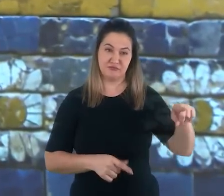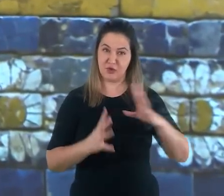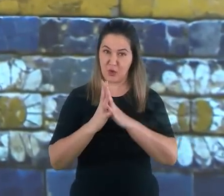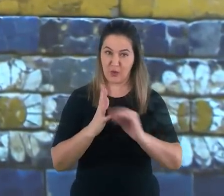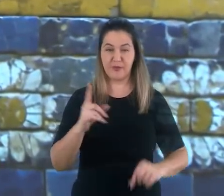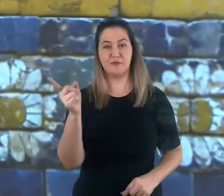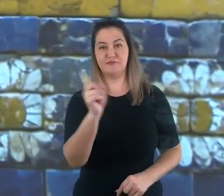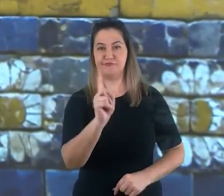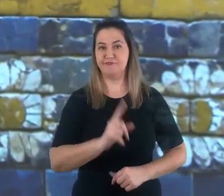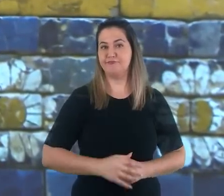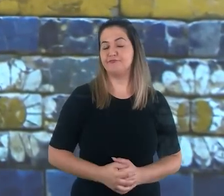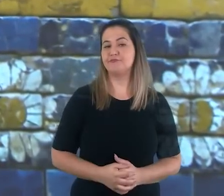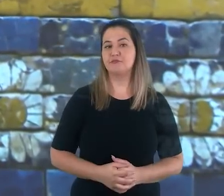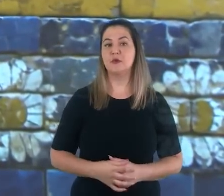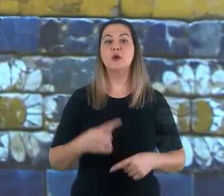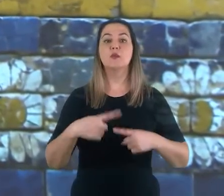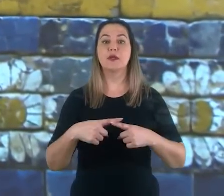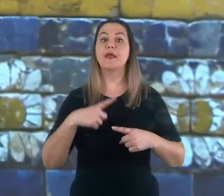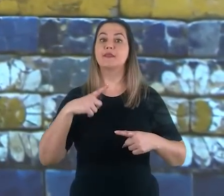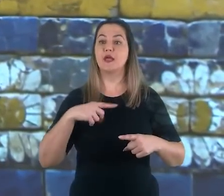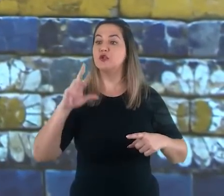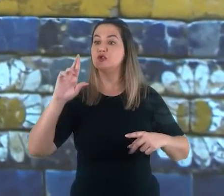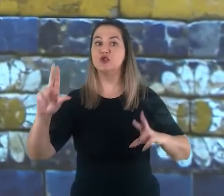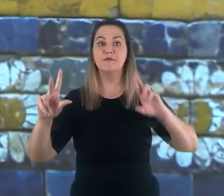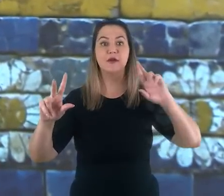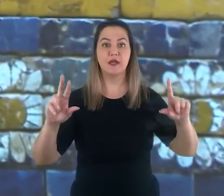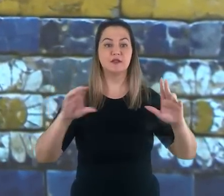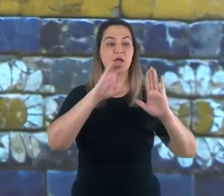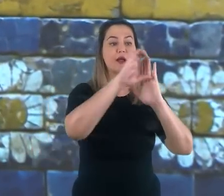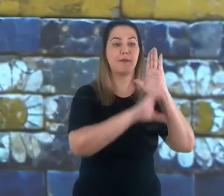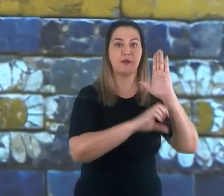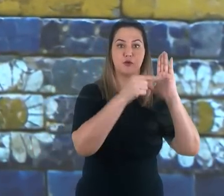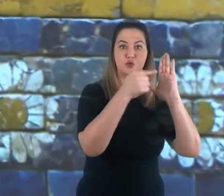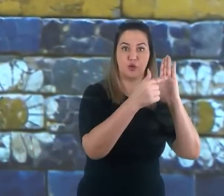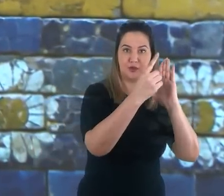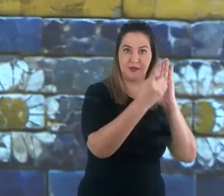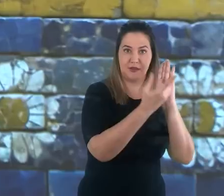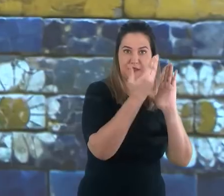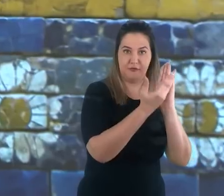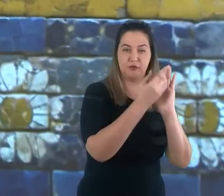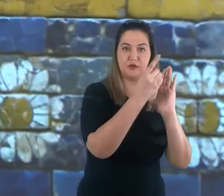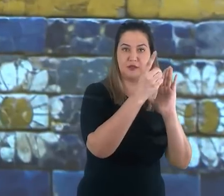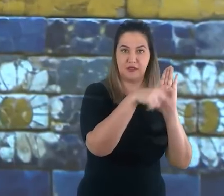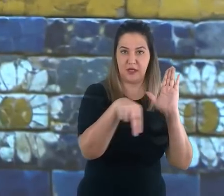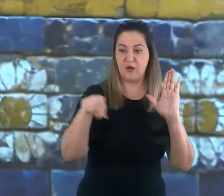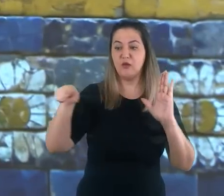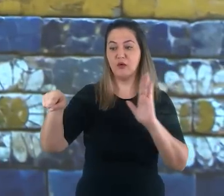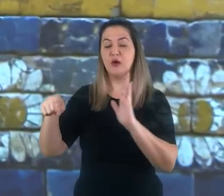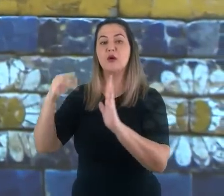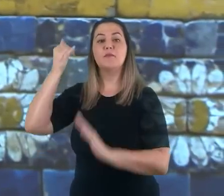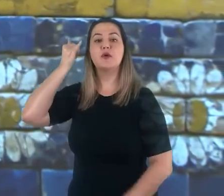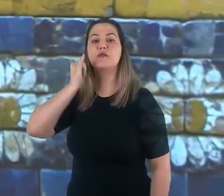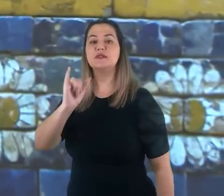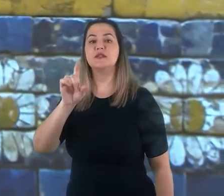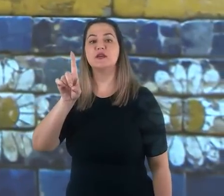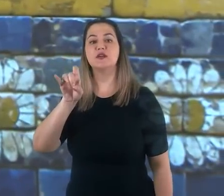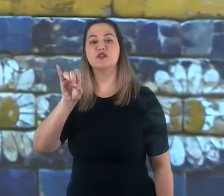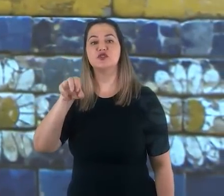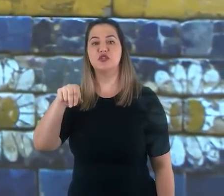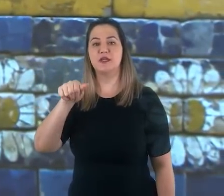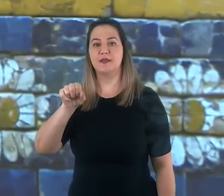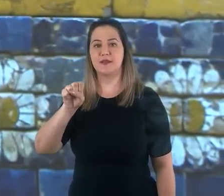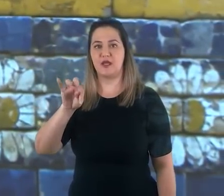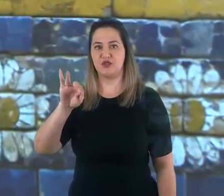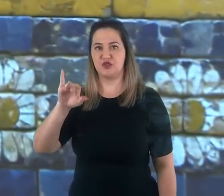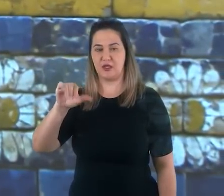uma série de diferenças entre Daniel capítulo 2 e a profecia dinástica, por exemplo. Eu vou mostrar para você a diferença entre